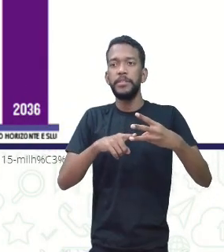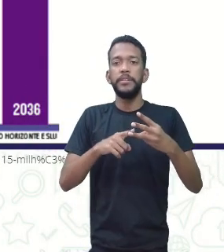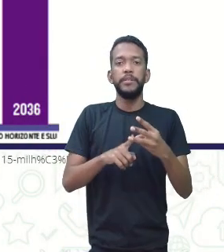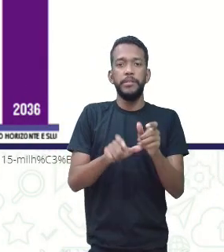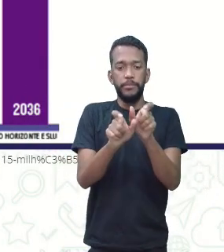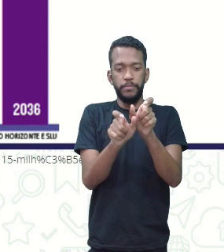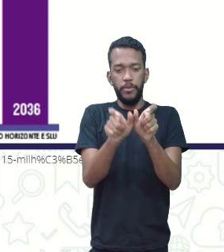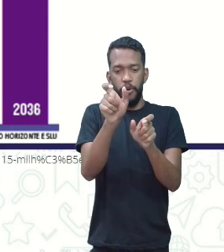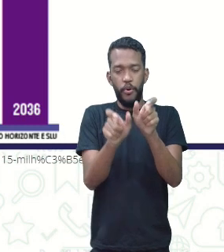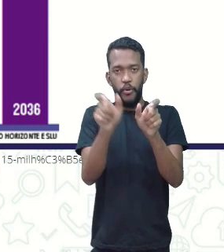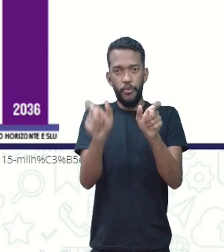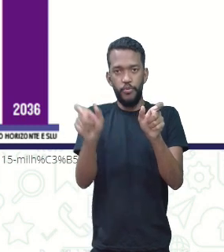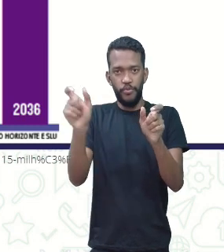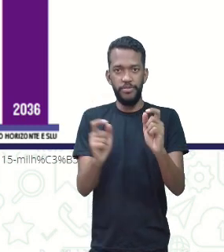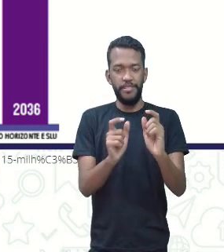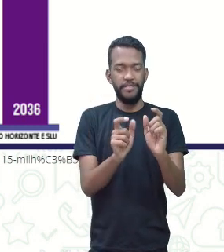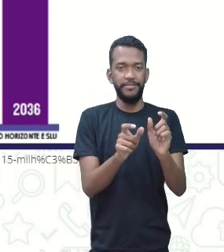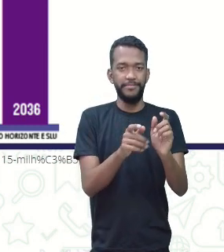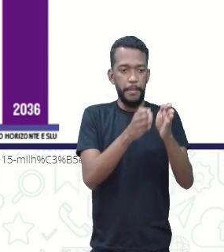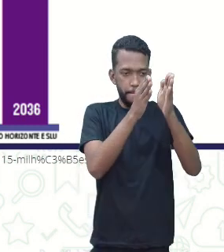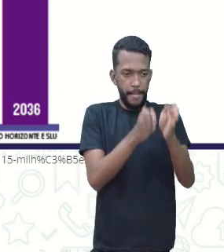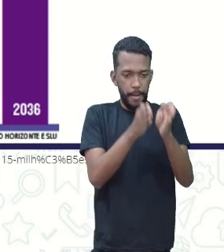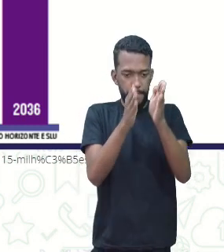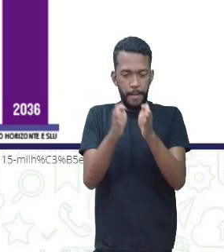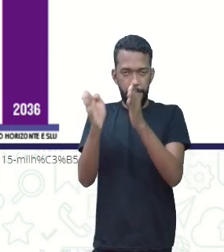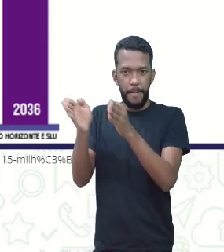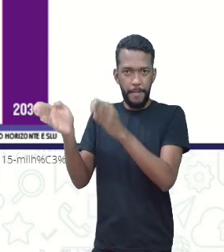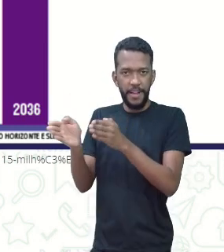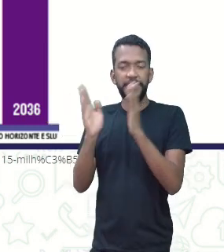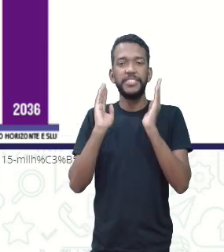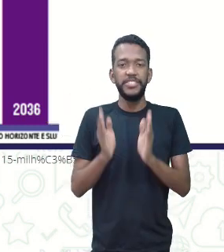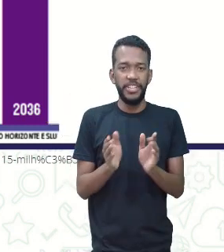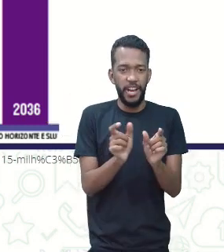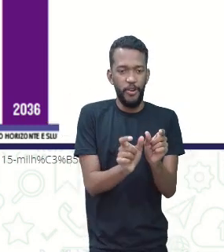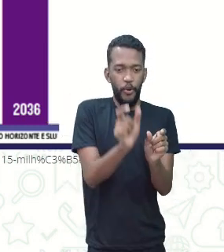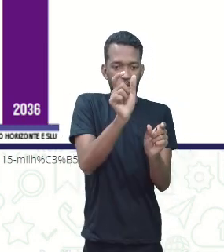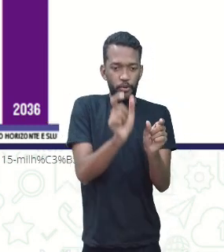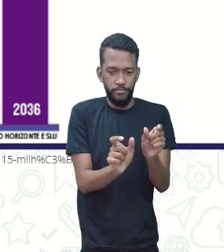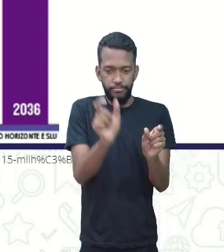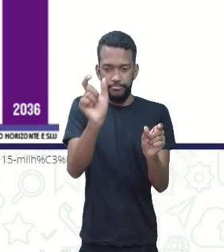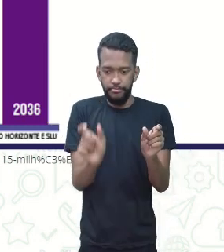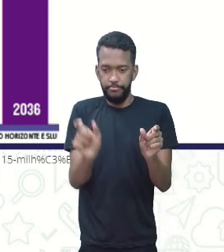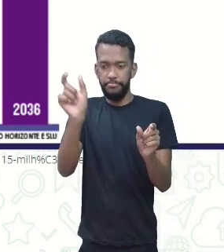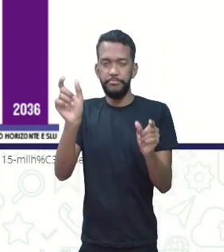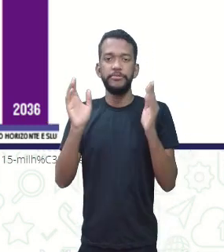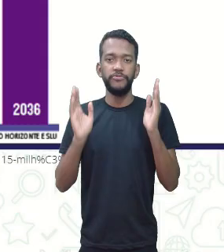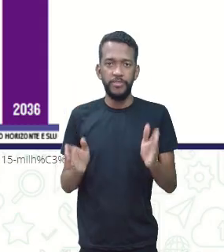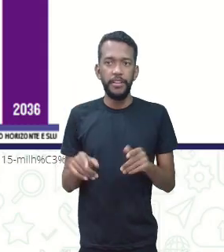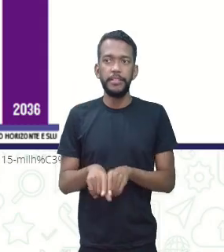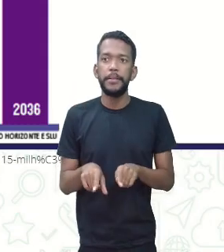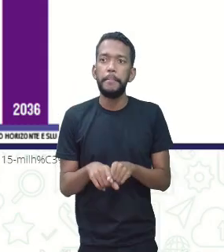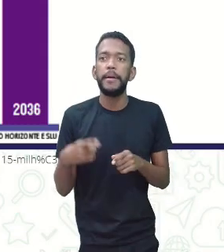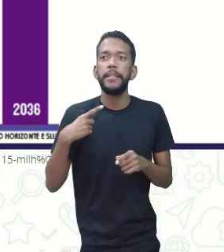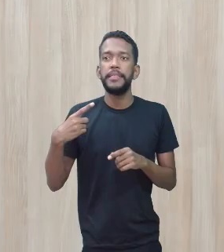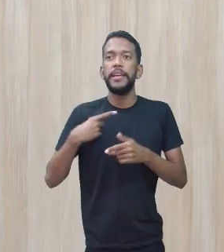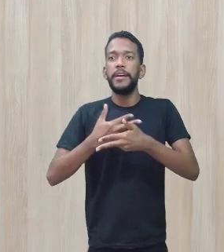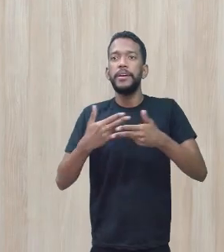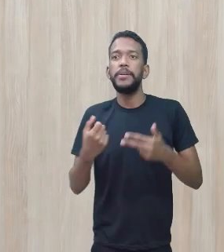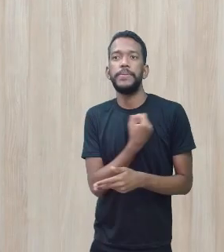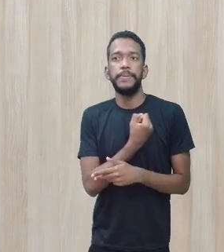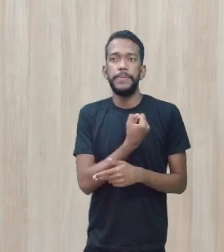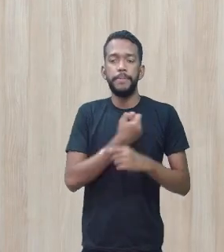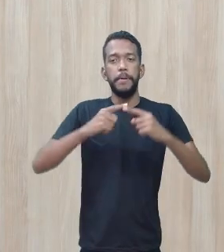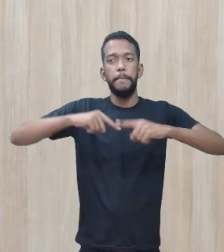colunas e as informações numéricas através da porcentagem e das unidades de medidas estão também expressas aqui. Então, a